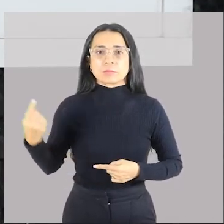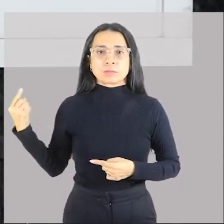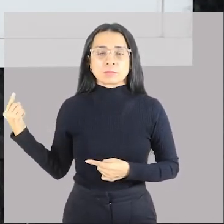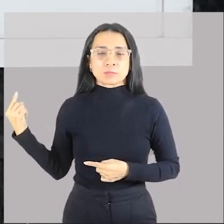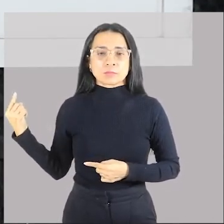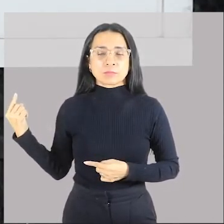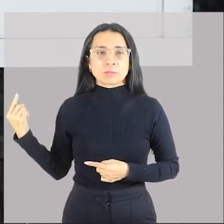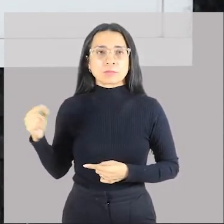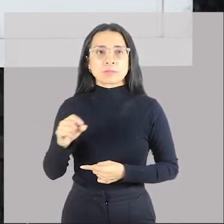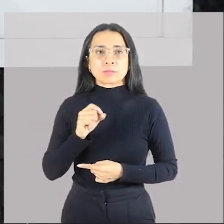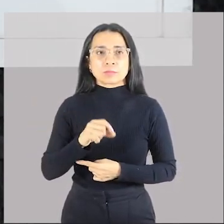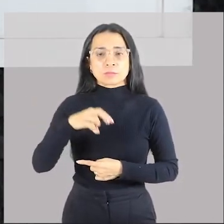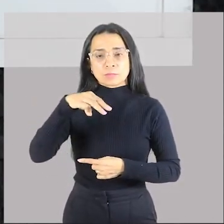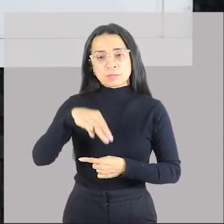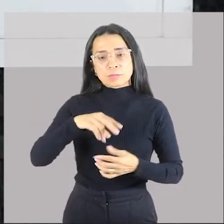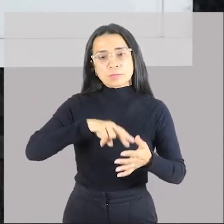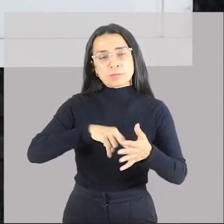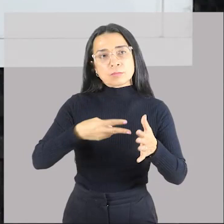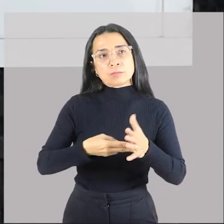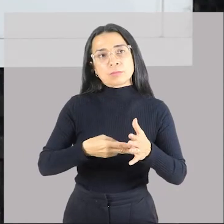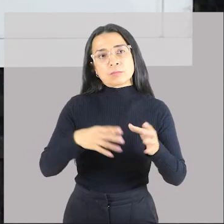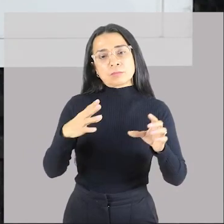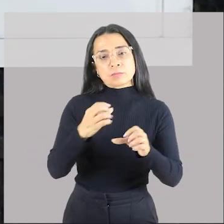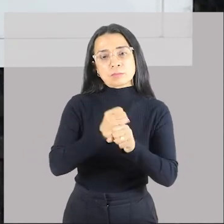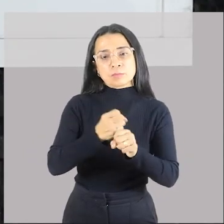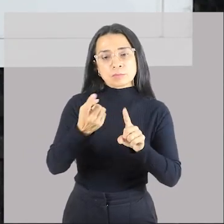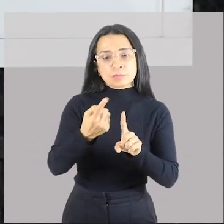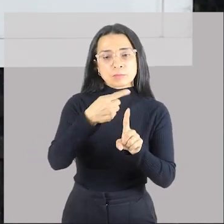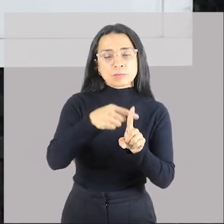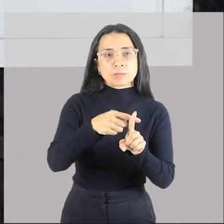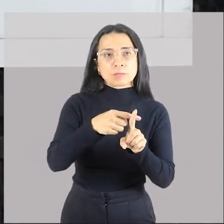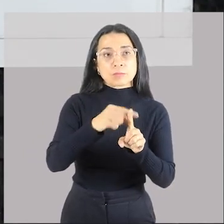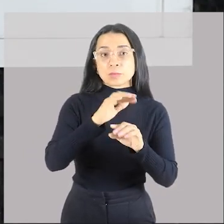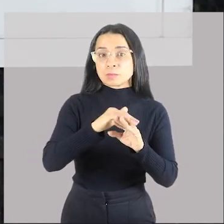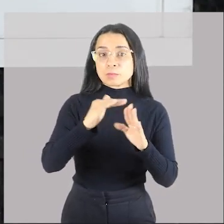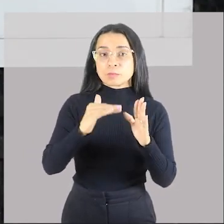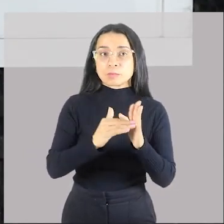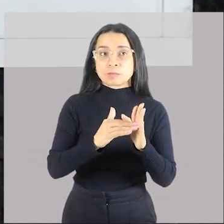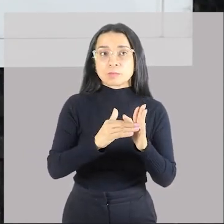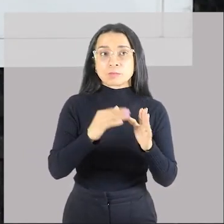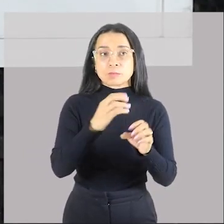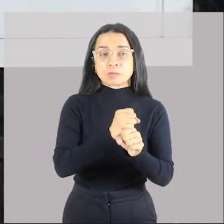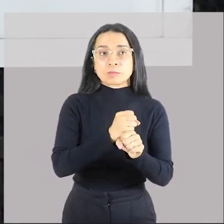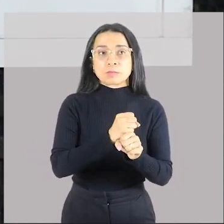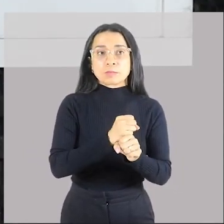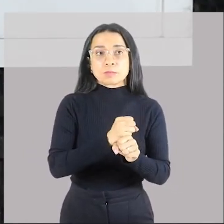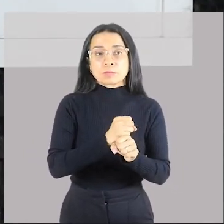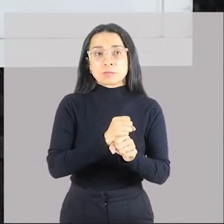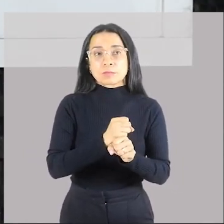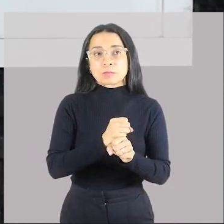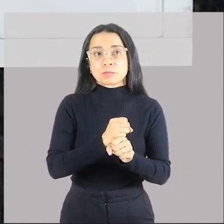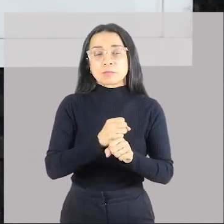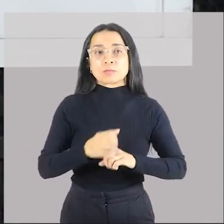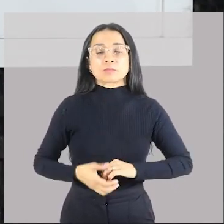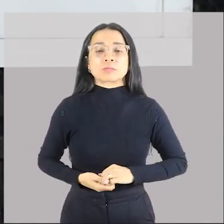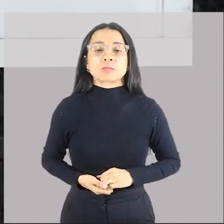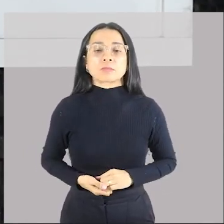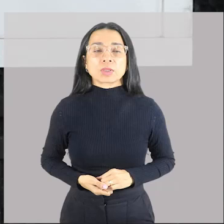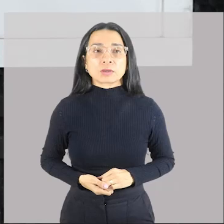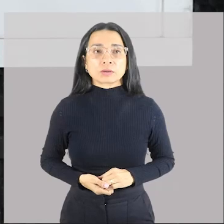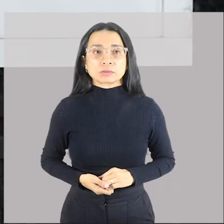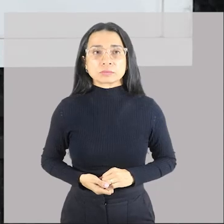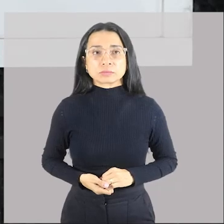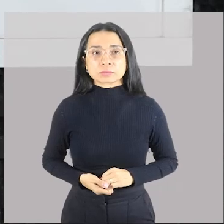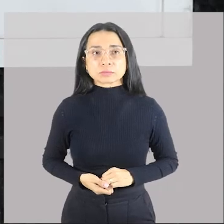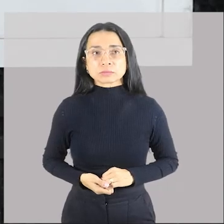fórmula? Ó, esse M aqui é justamente o montante, né? Na fórmula do juro composto, você já encontra